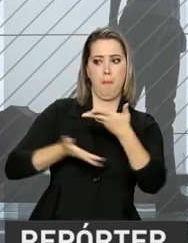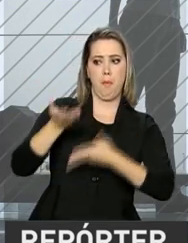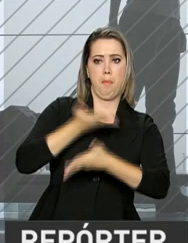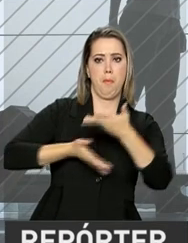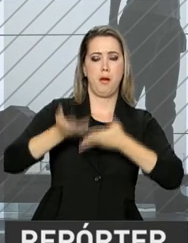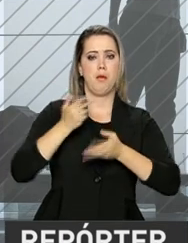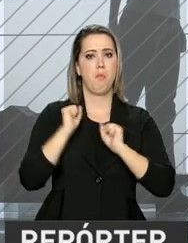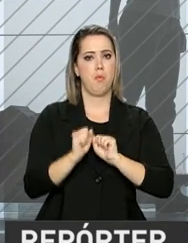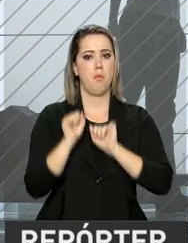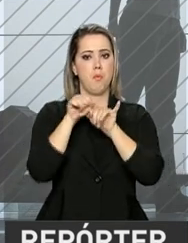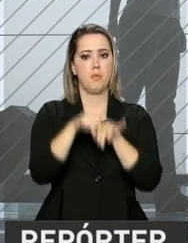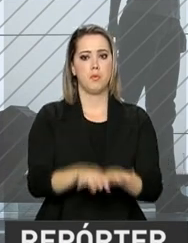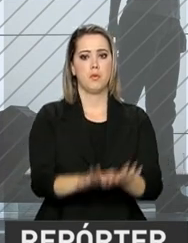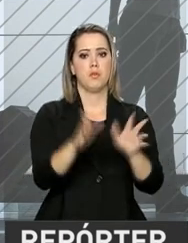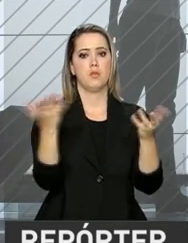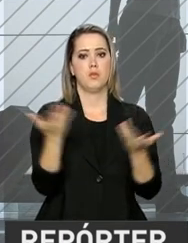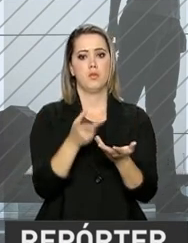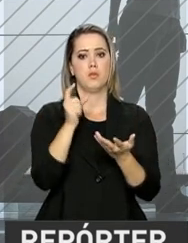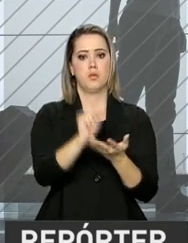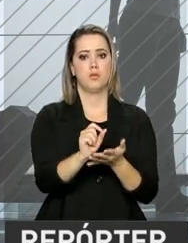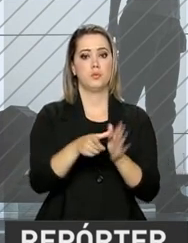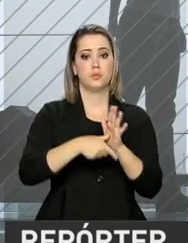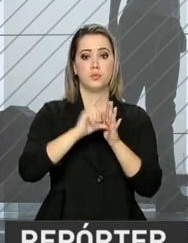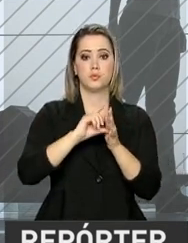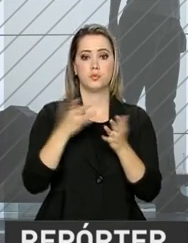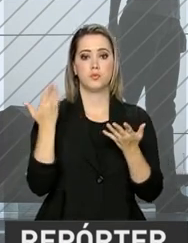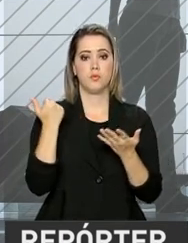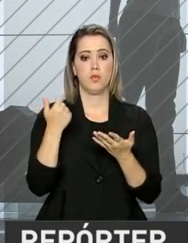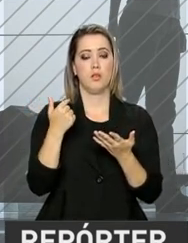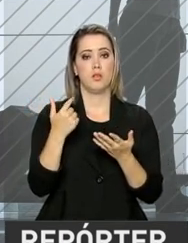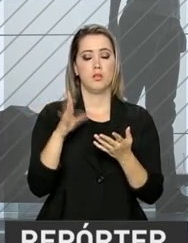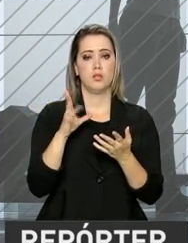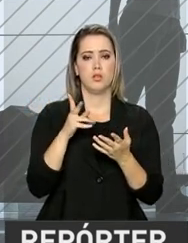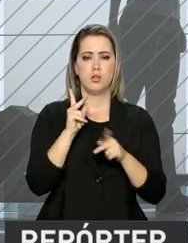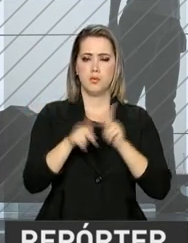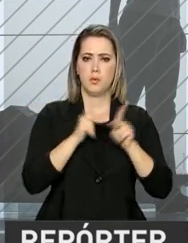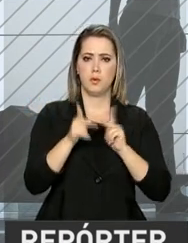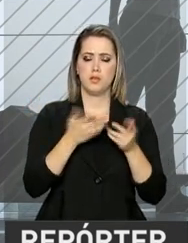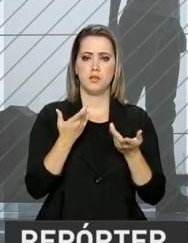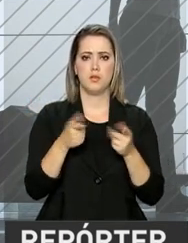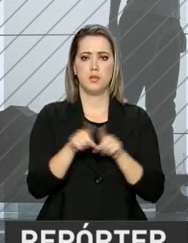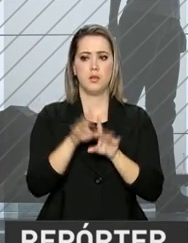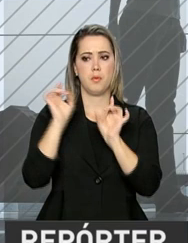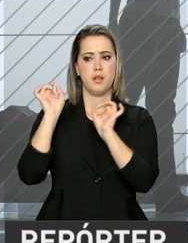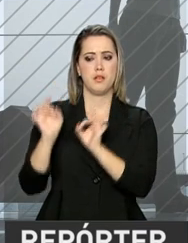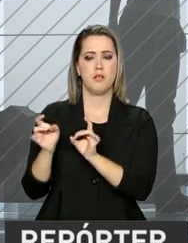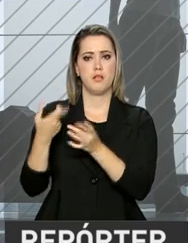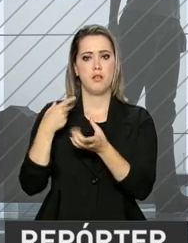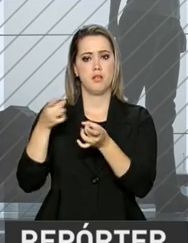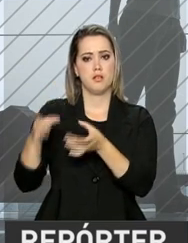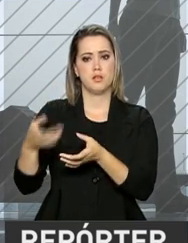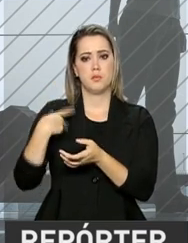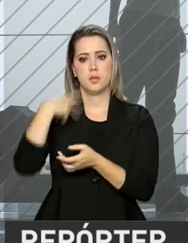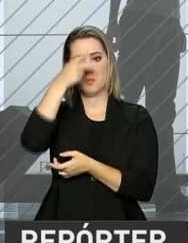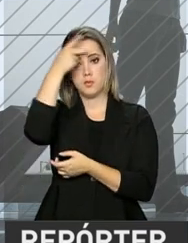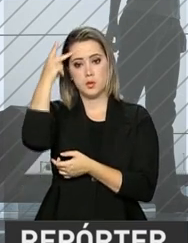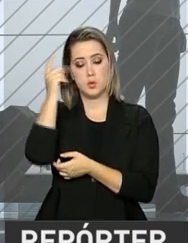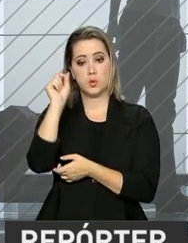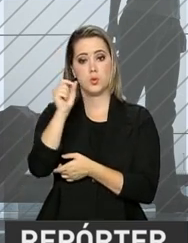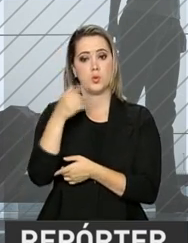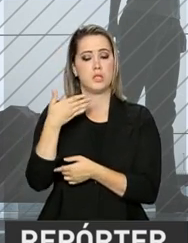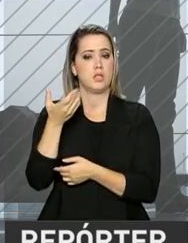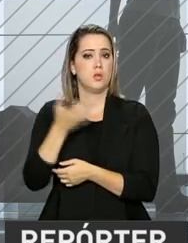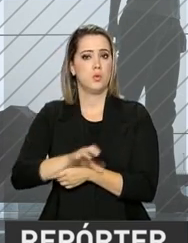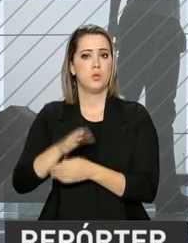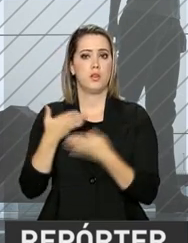tradicionais em terras ocupadas pelos ancestrais deles e a dispensa do serviço militar de brasileiros por opção ou naturalizados